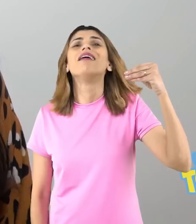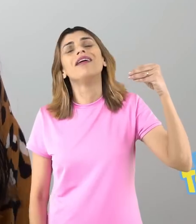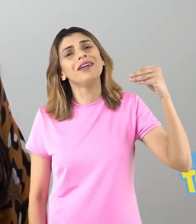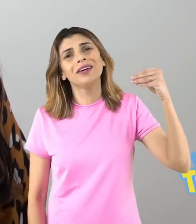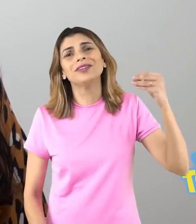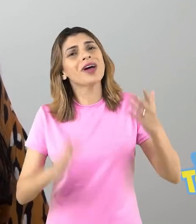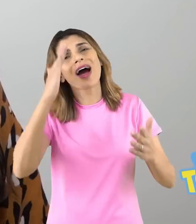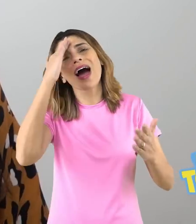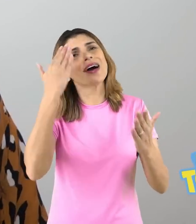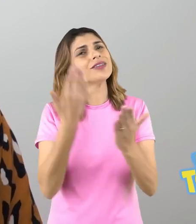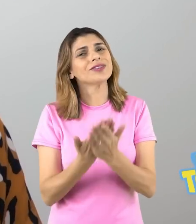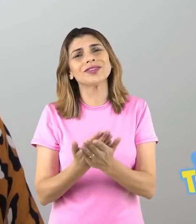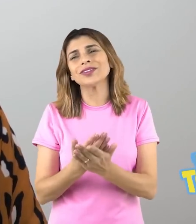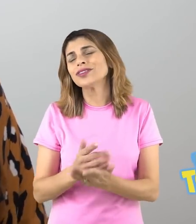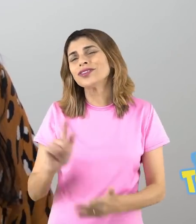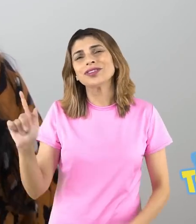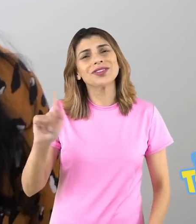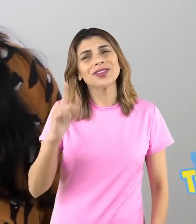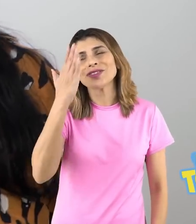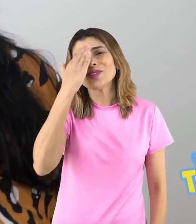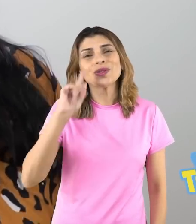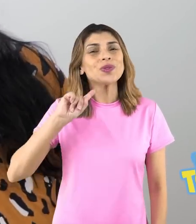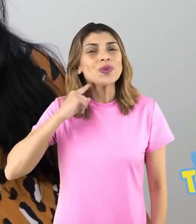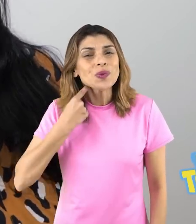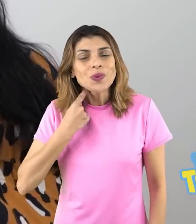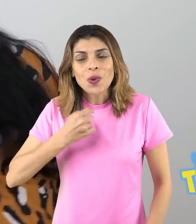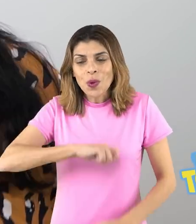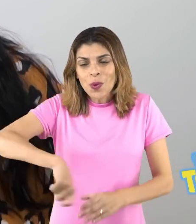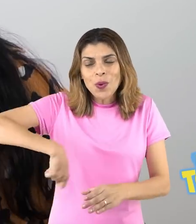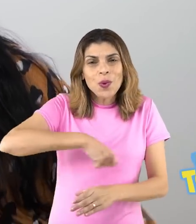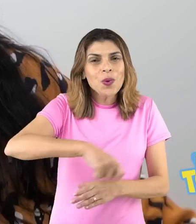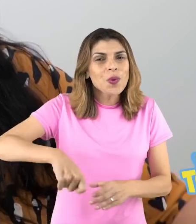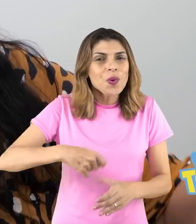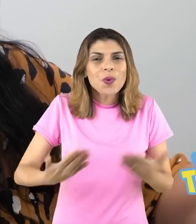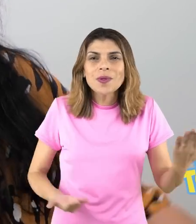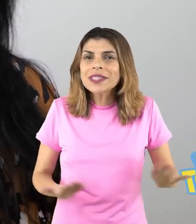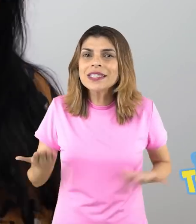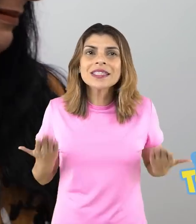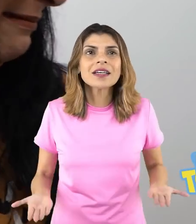eu não acredito que a Giovana sujou até a cozinha